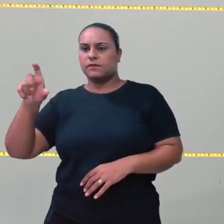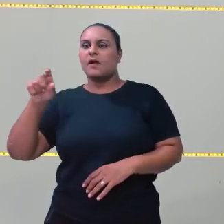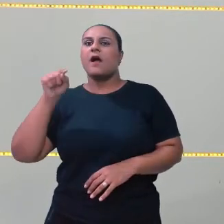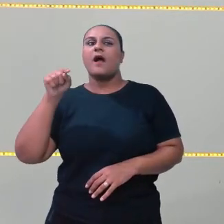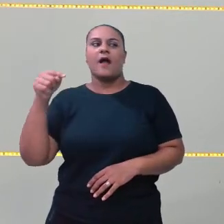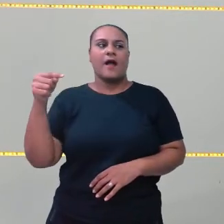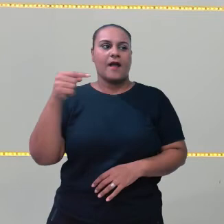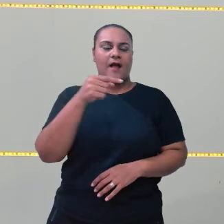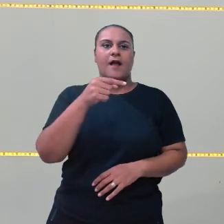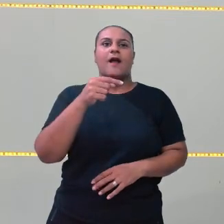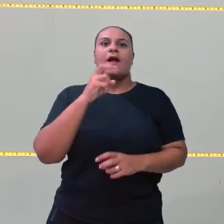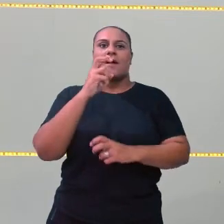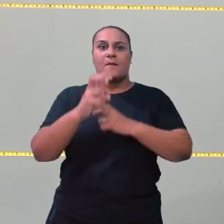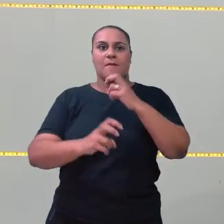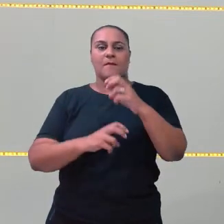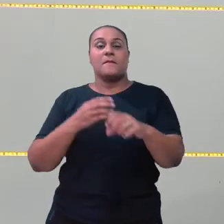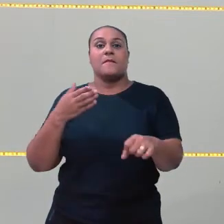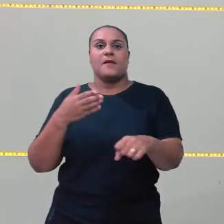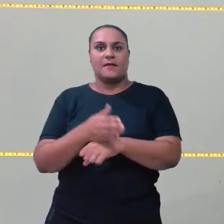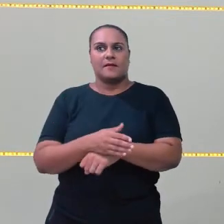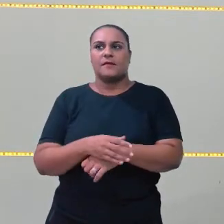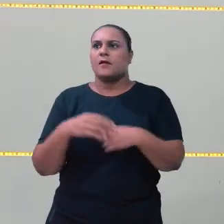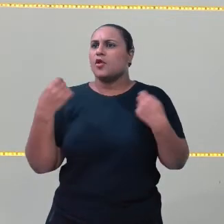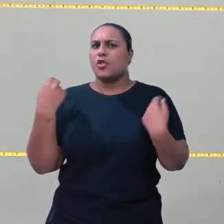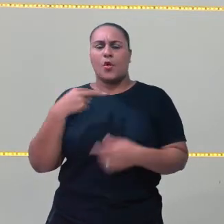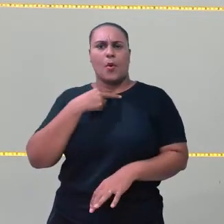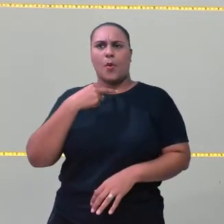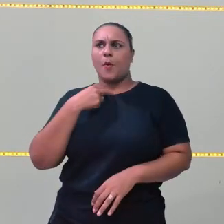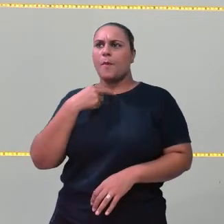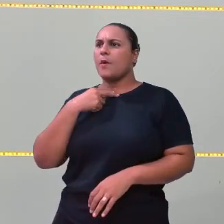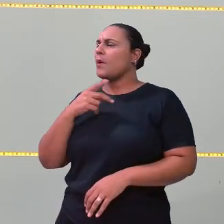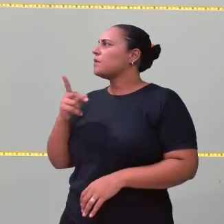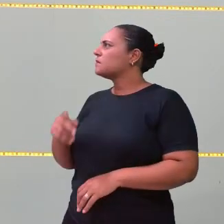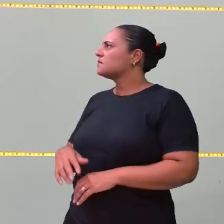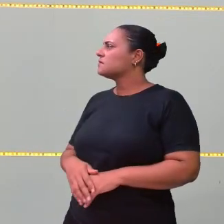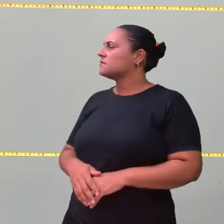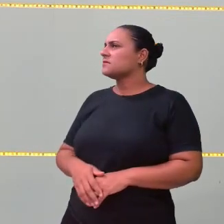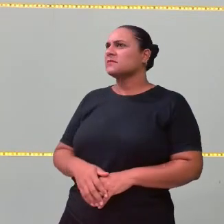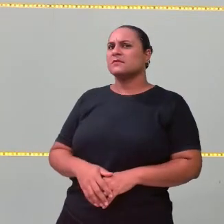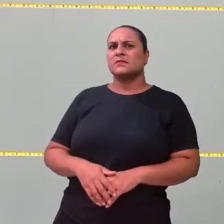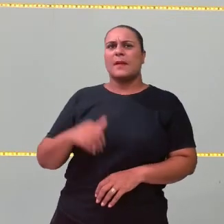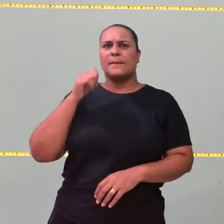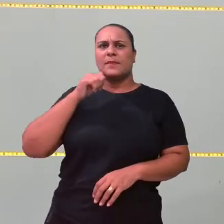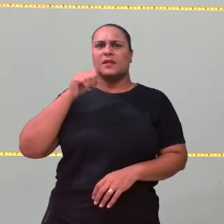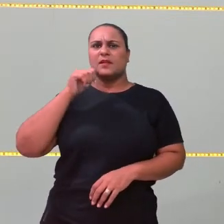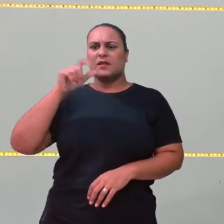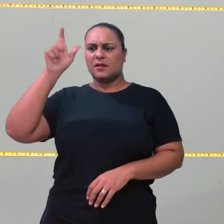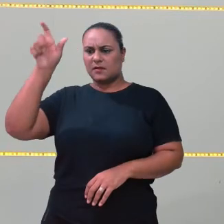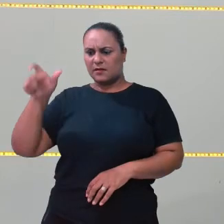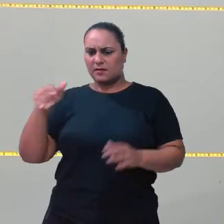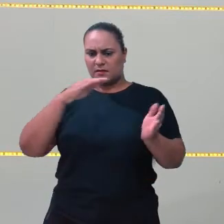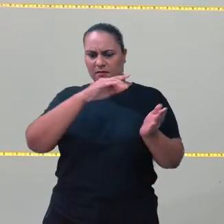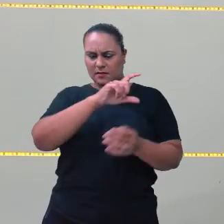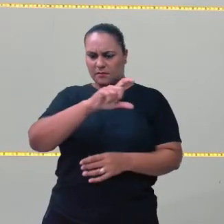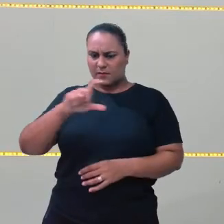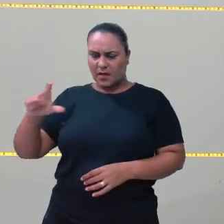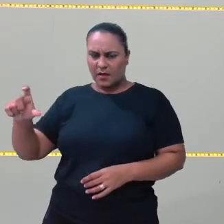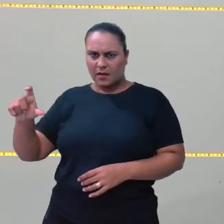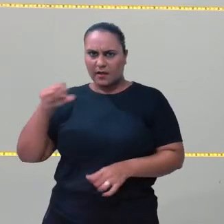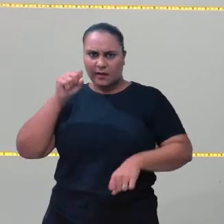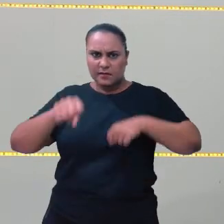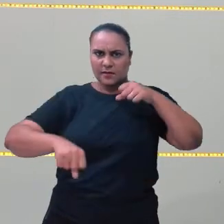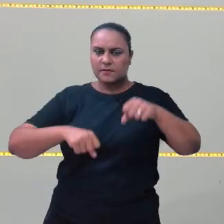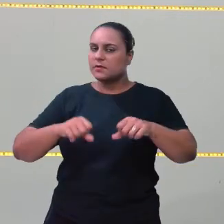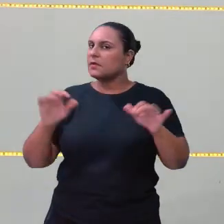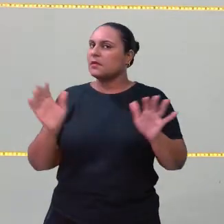parque. Eu não posso pegar a menina e ir para andar de bicicleta, porque a pergunta é